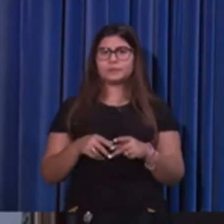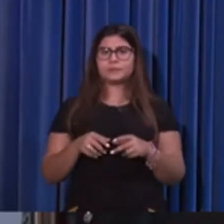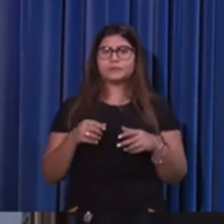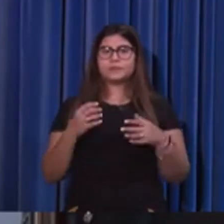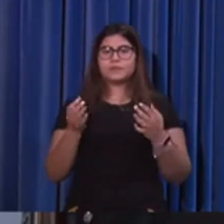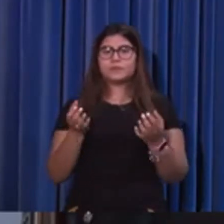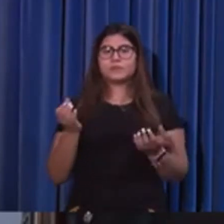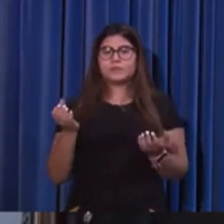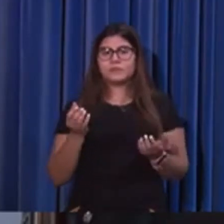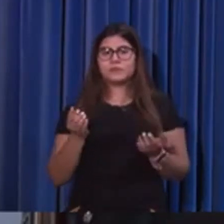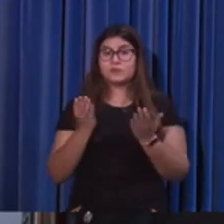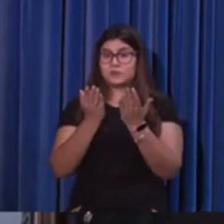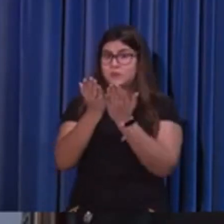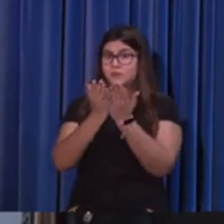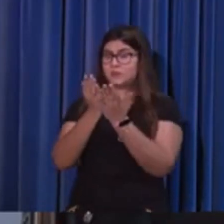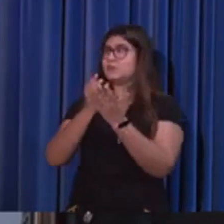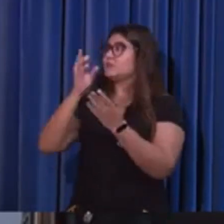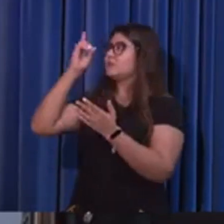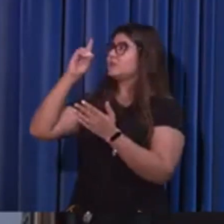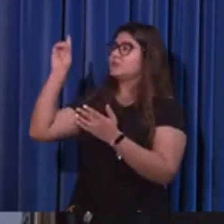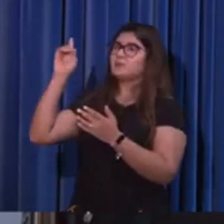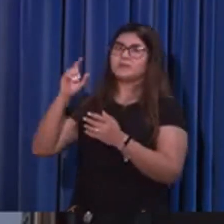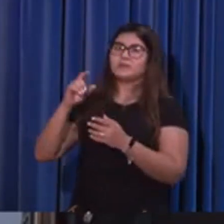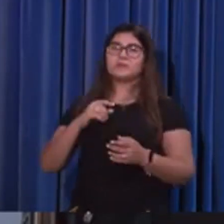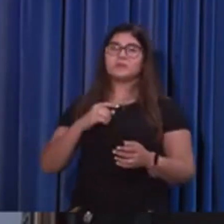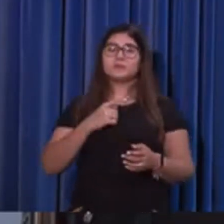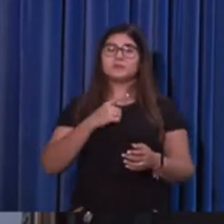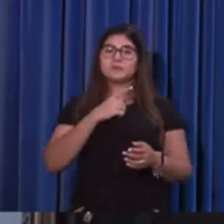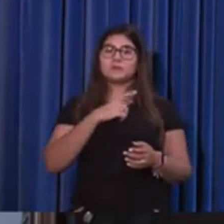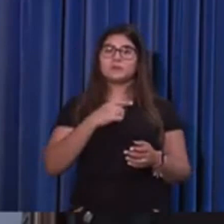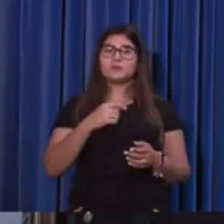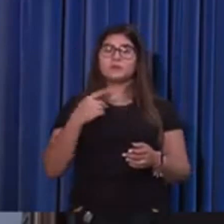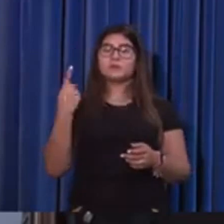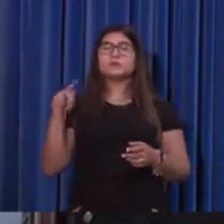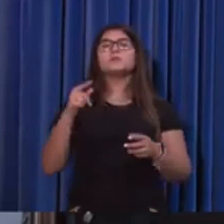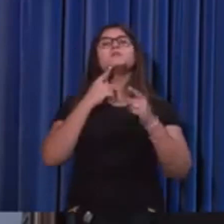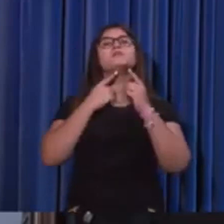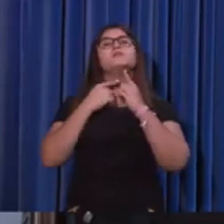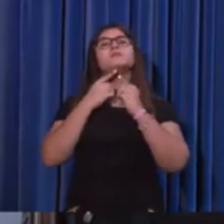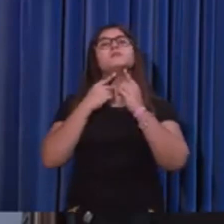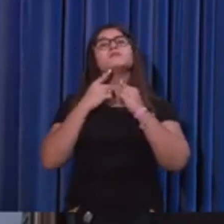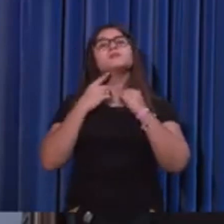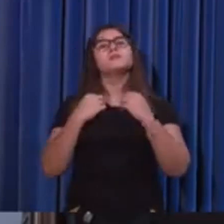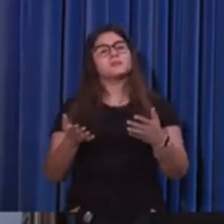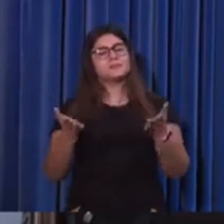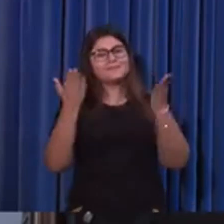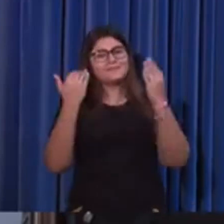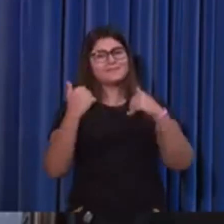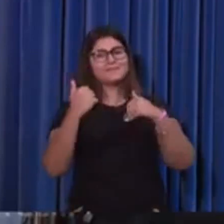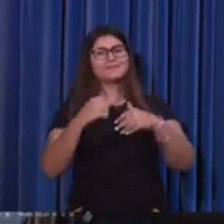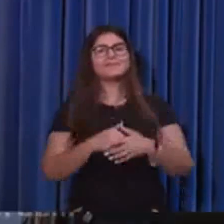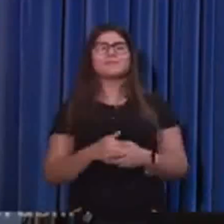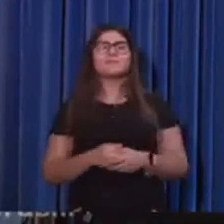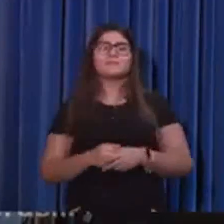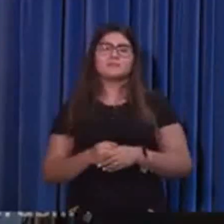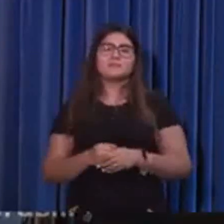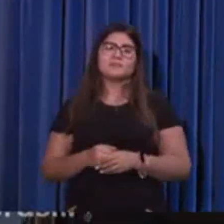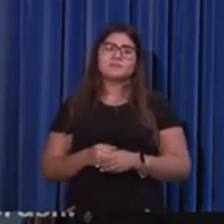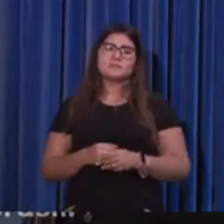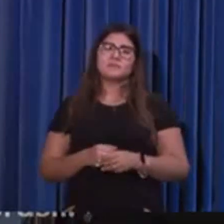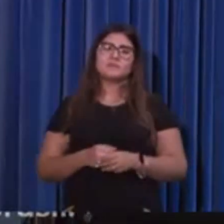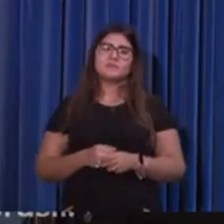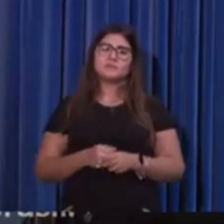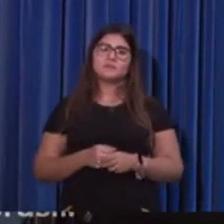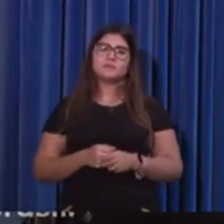por um bom comportamento. Então o versículo 13, 14, 15, o